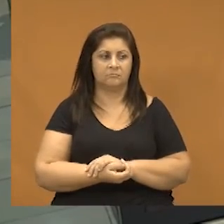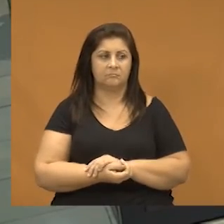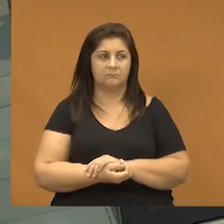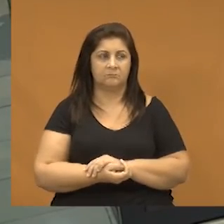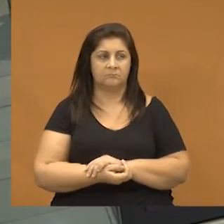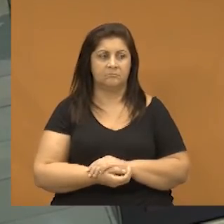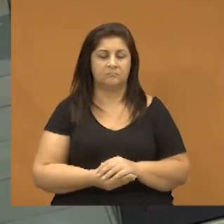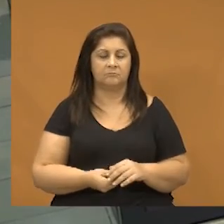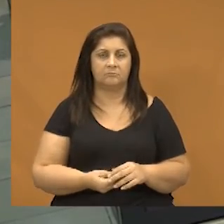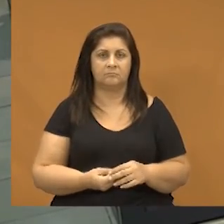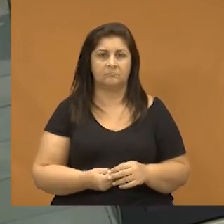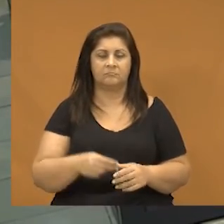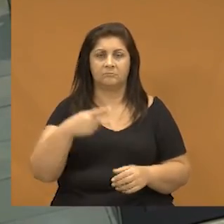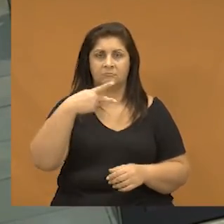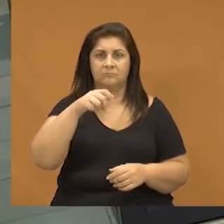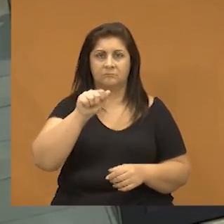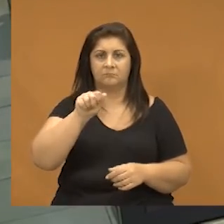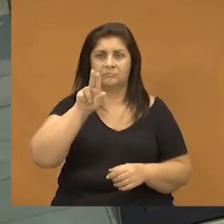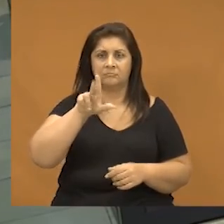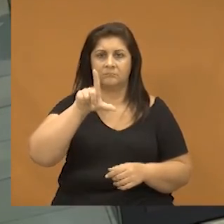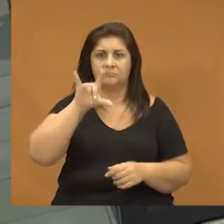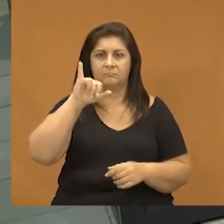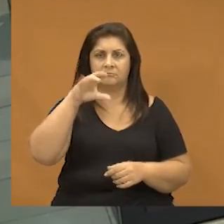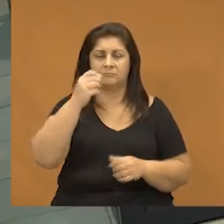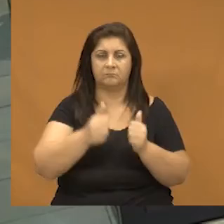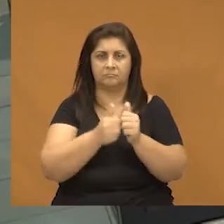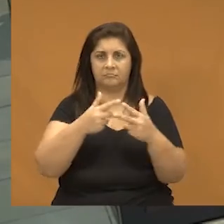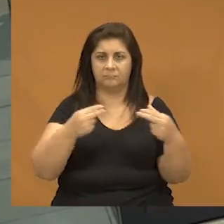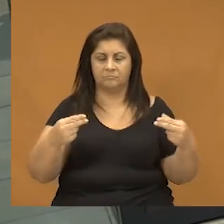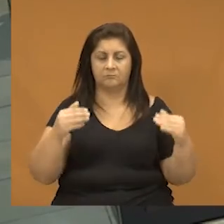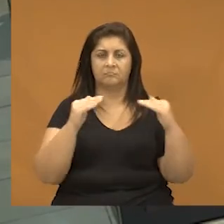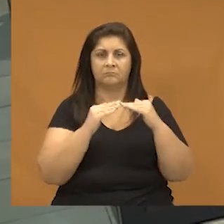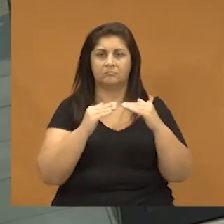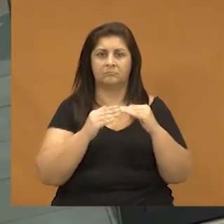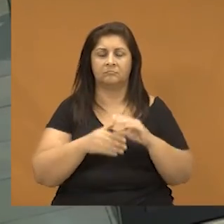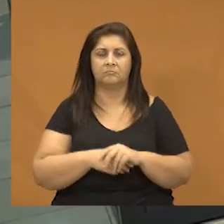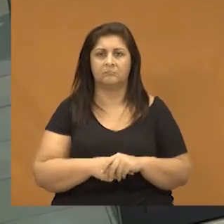Como vota o vereador Paulinho do Esporte? Favorável.